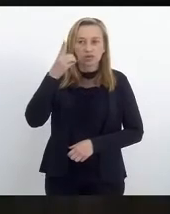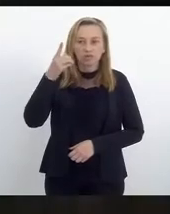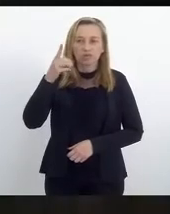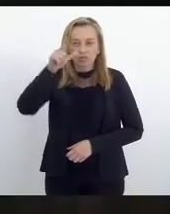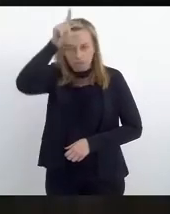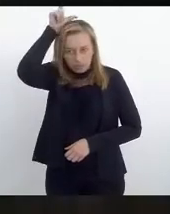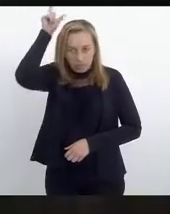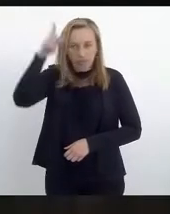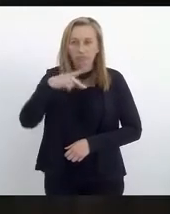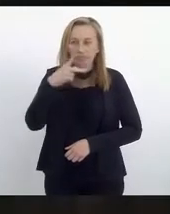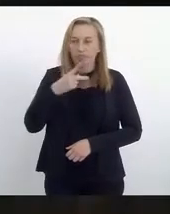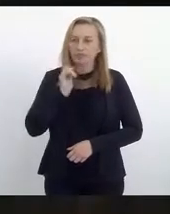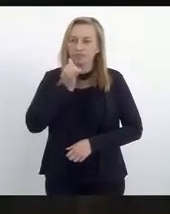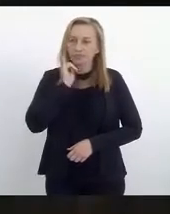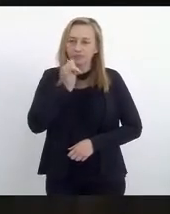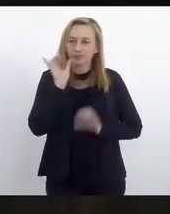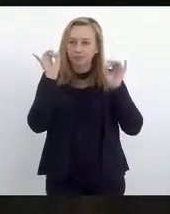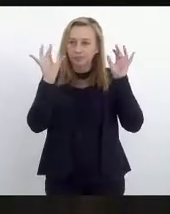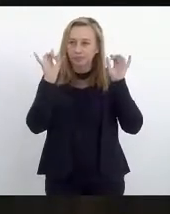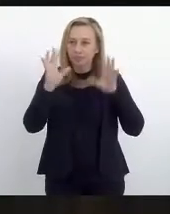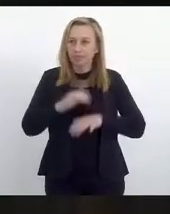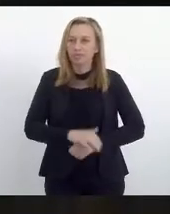emitir parecer, o relator especial.